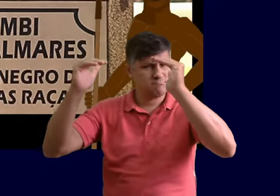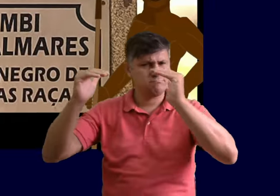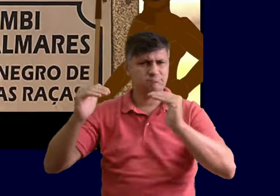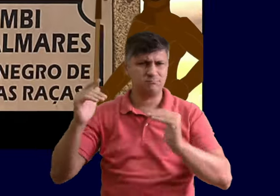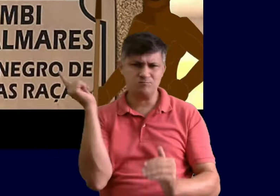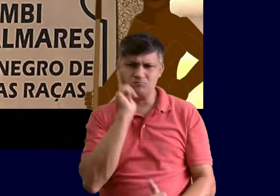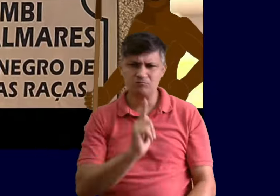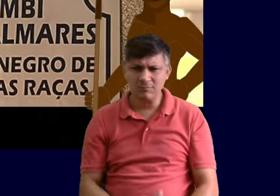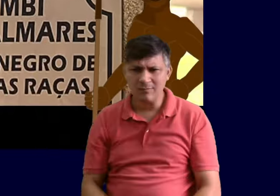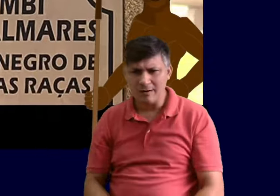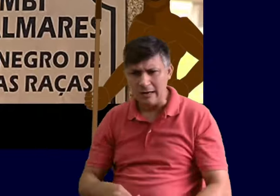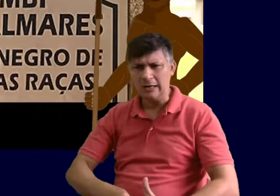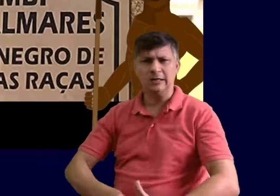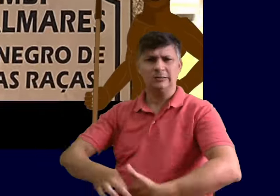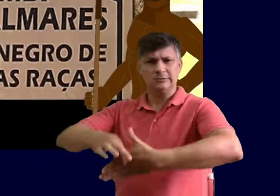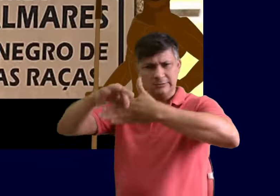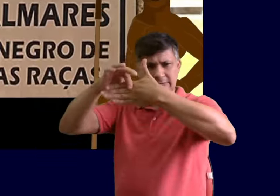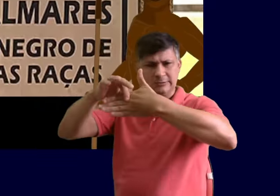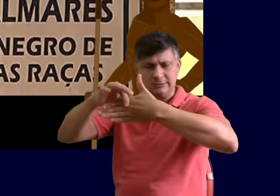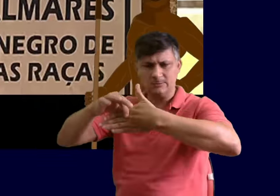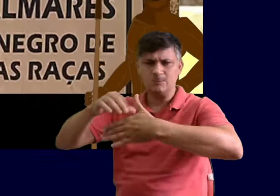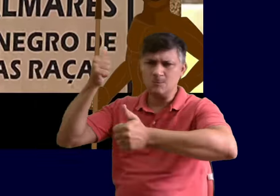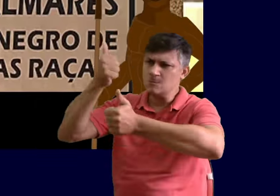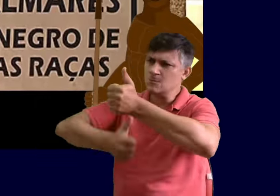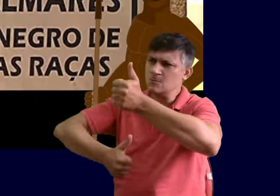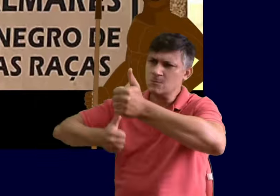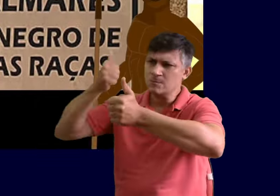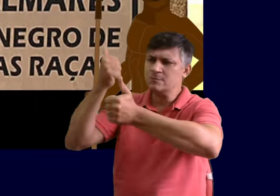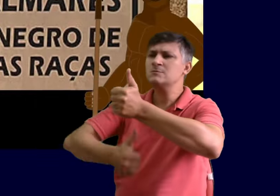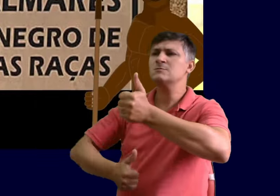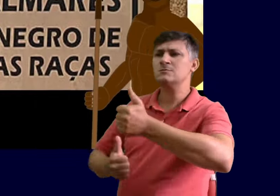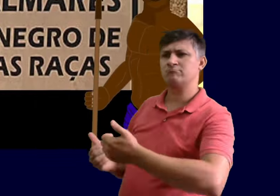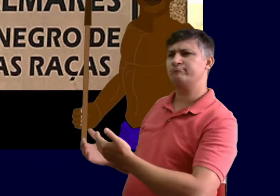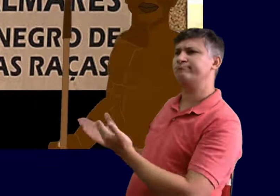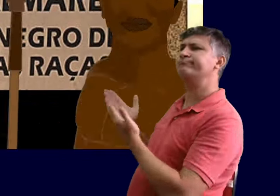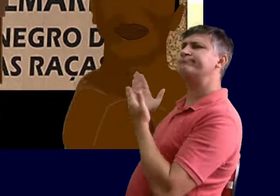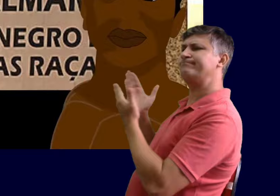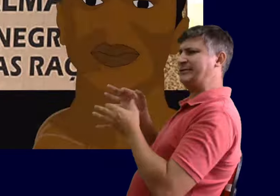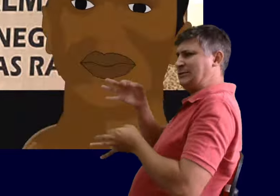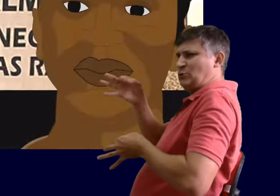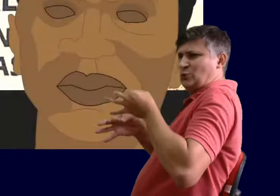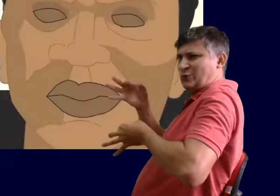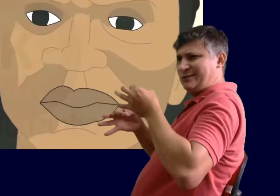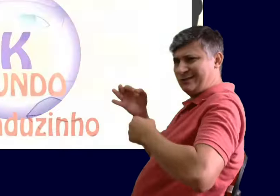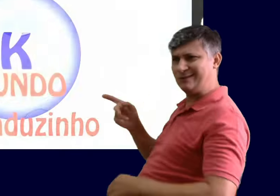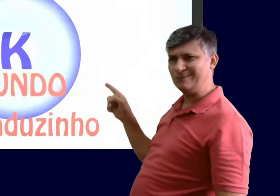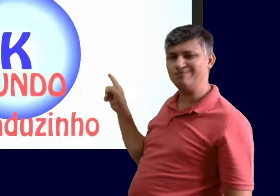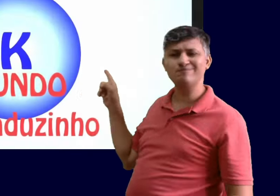esquecido, pois é um símbolo da luta por liberdade e justiça.